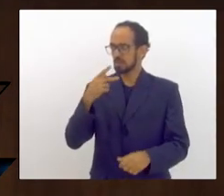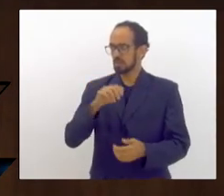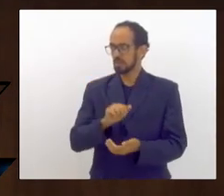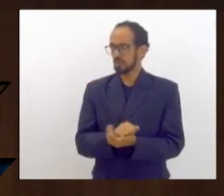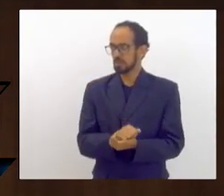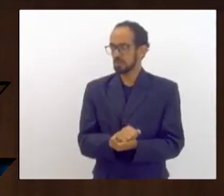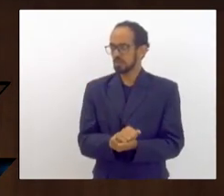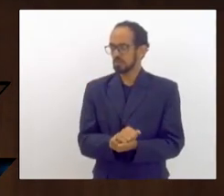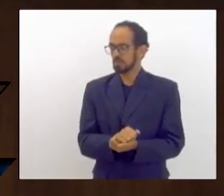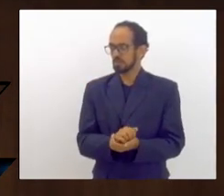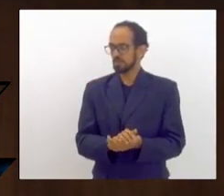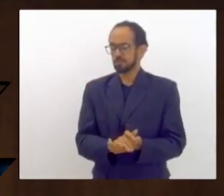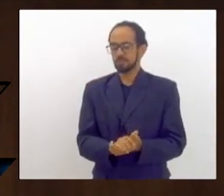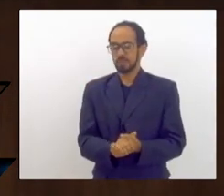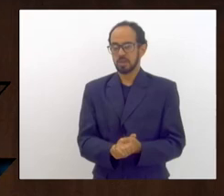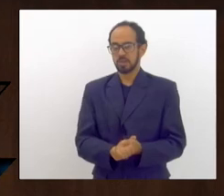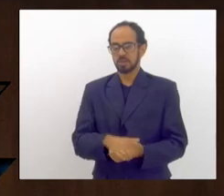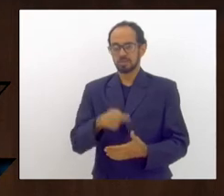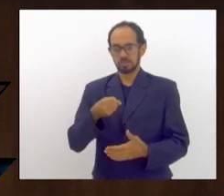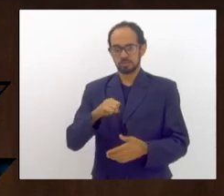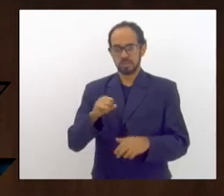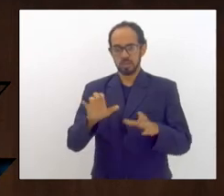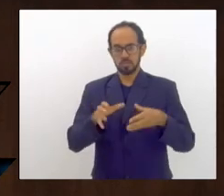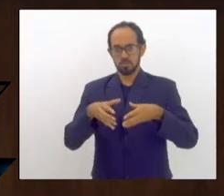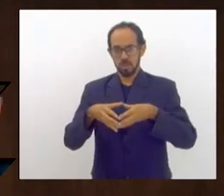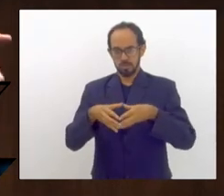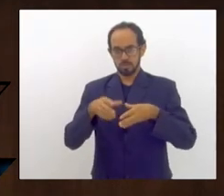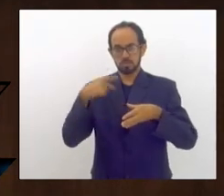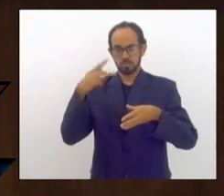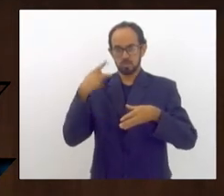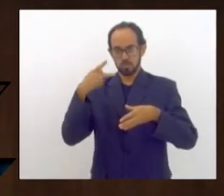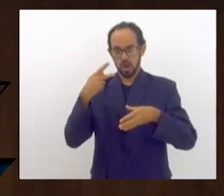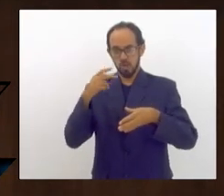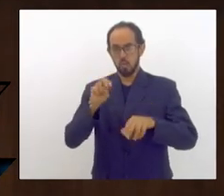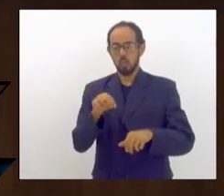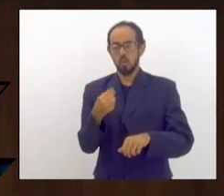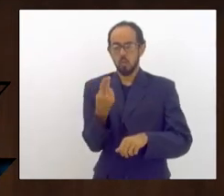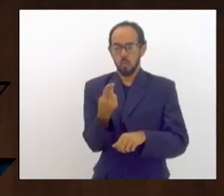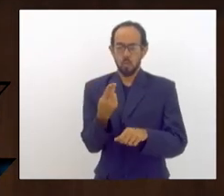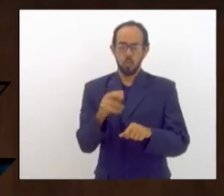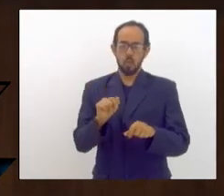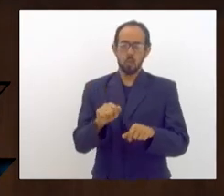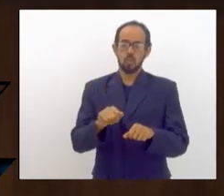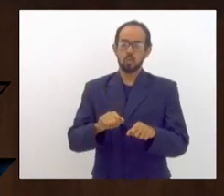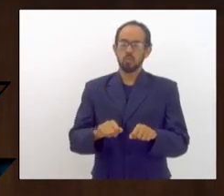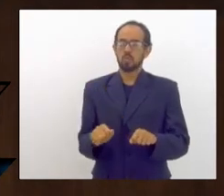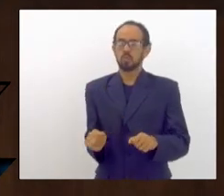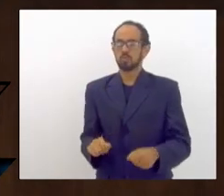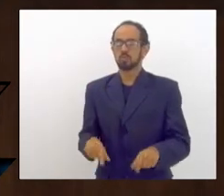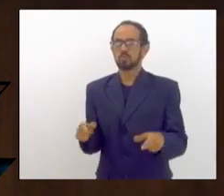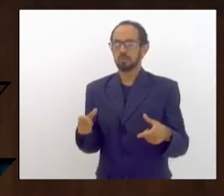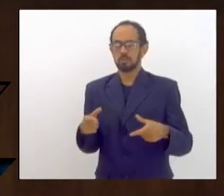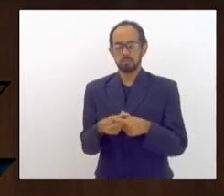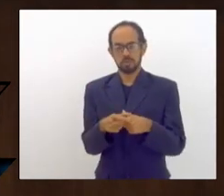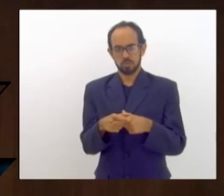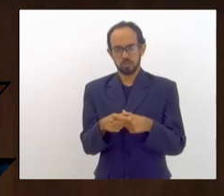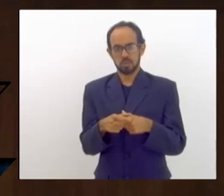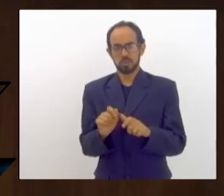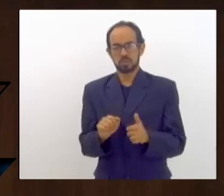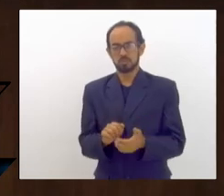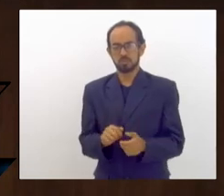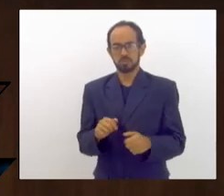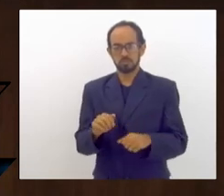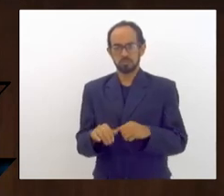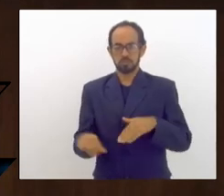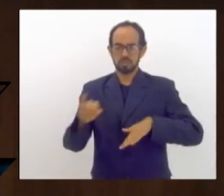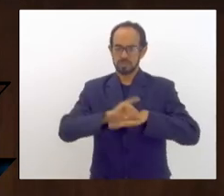queremos construir. Se é um parlamento plural ou se é um parlamento para que a gente tenha maioria sobre minoria, que é muito comum,